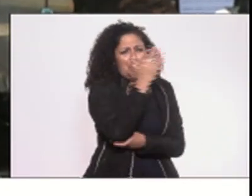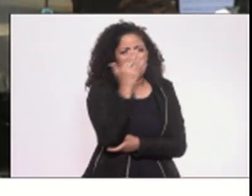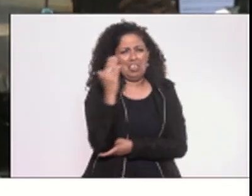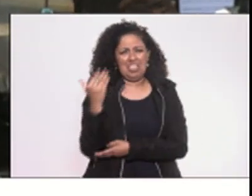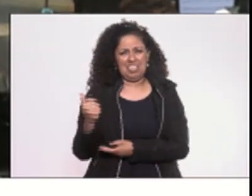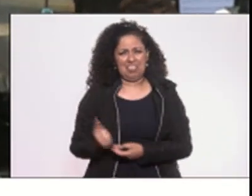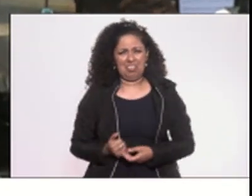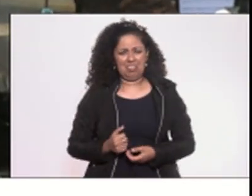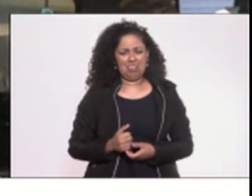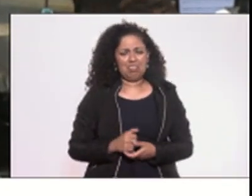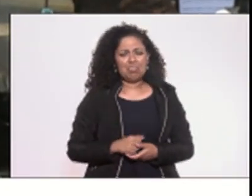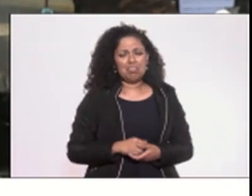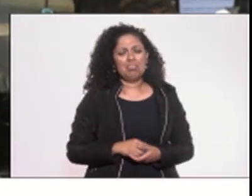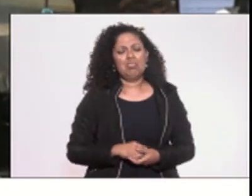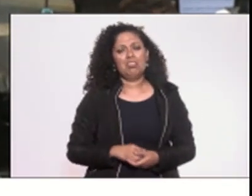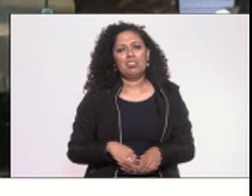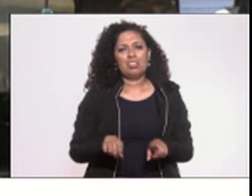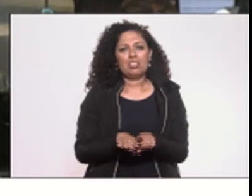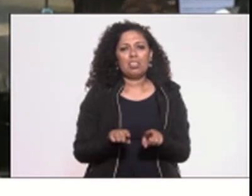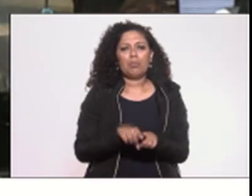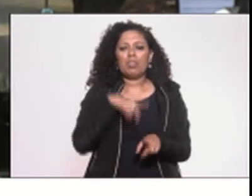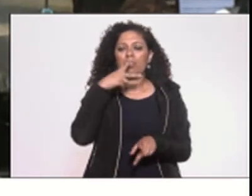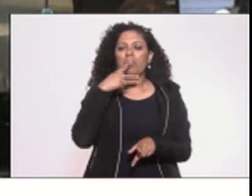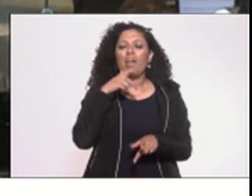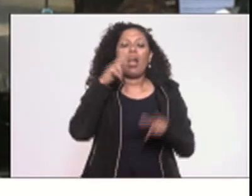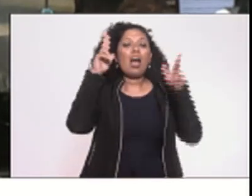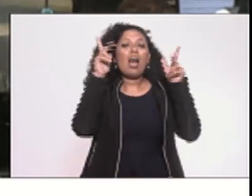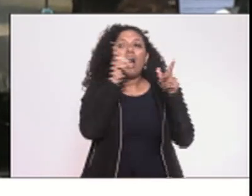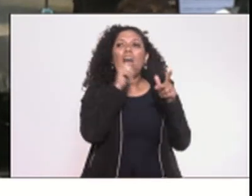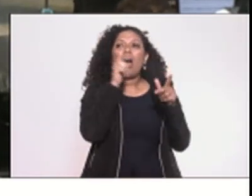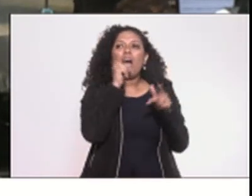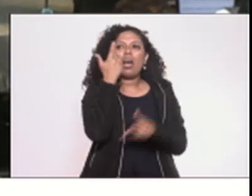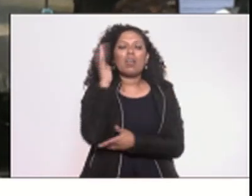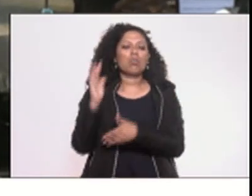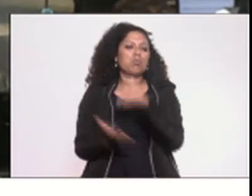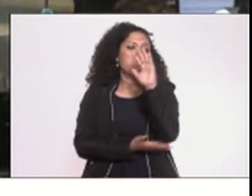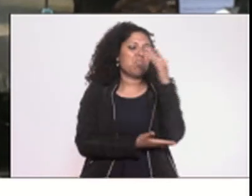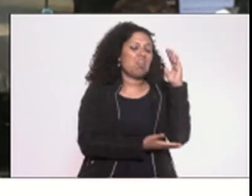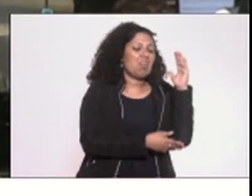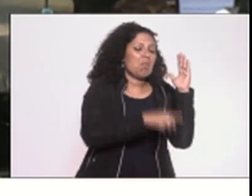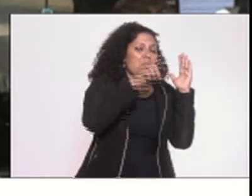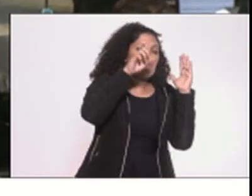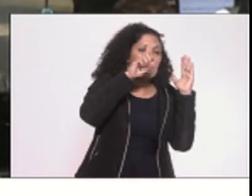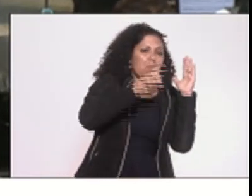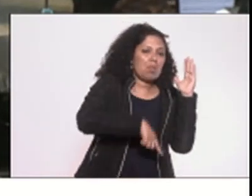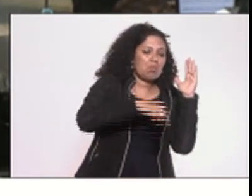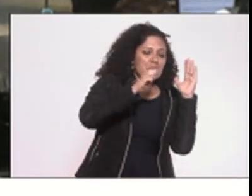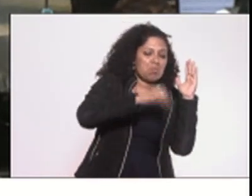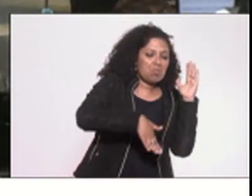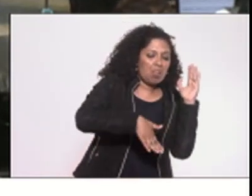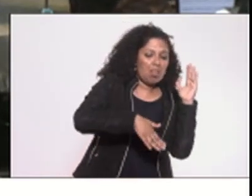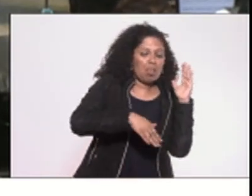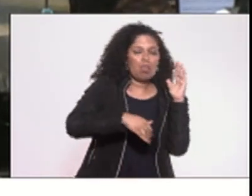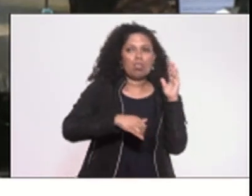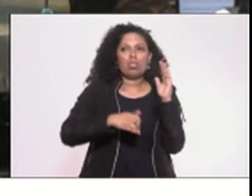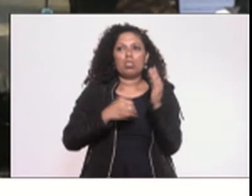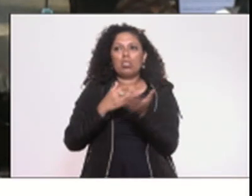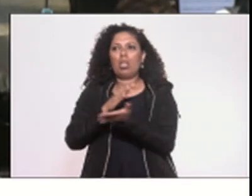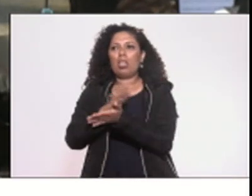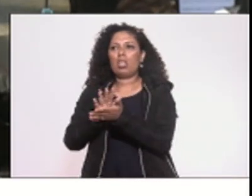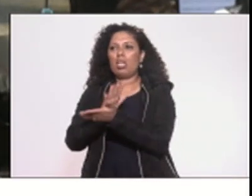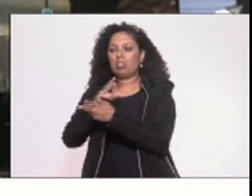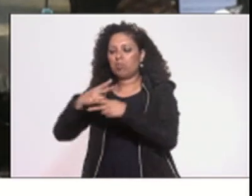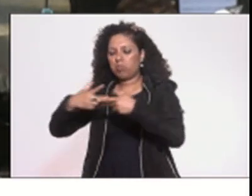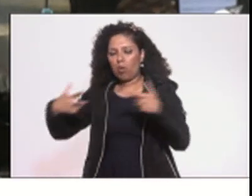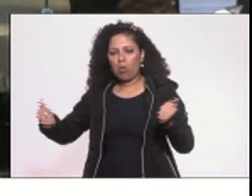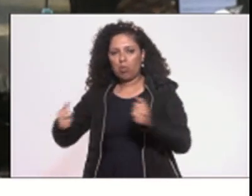E aí tem aquele mito que diz: a agroecologia é menos produtiva que a agricultura convencional, né? A